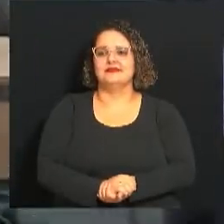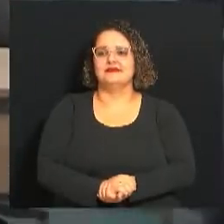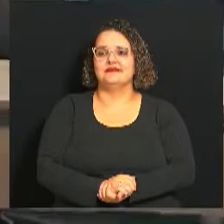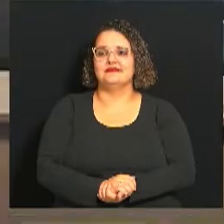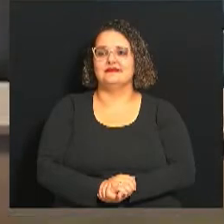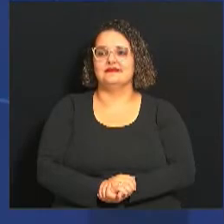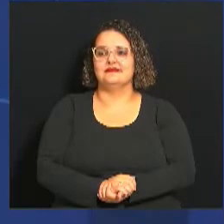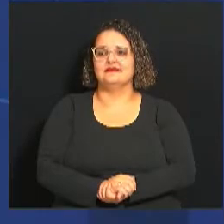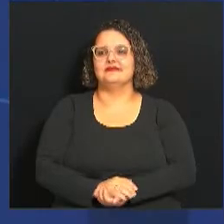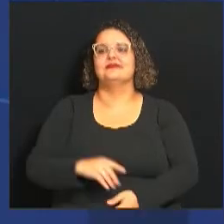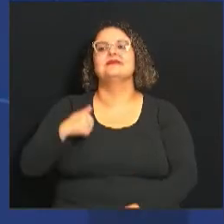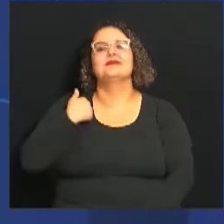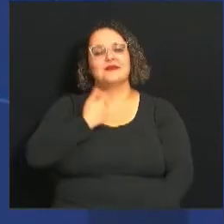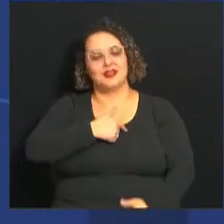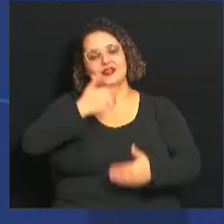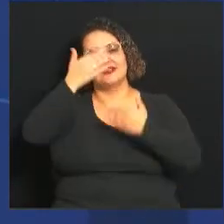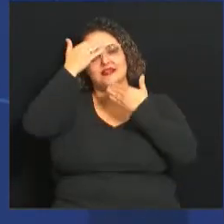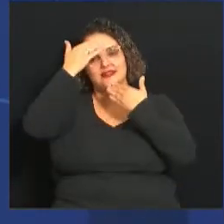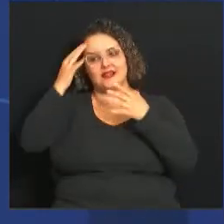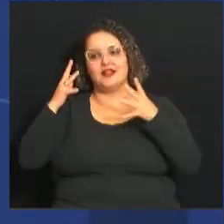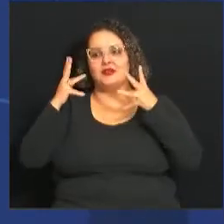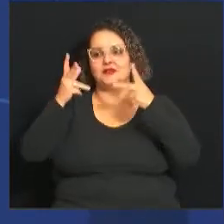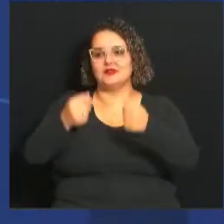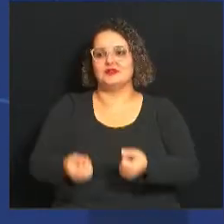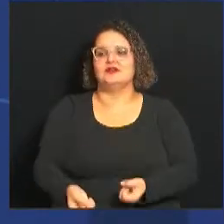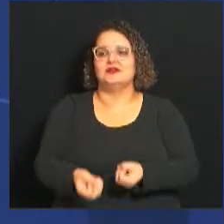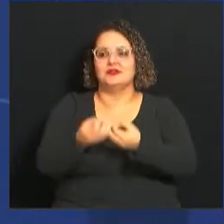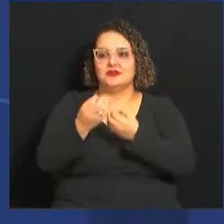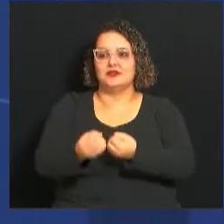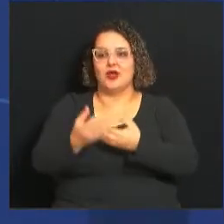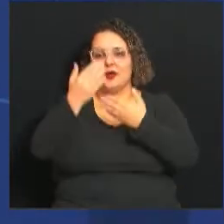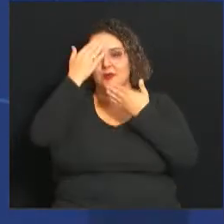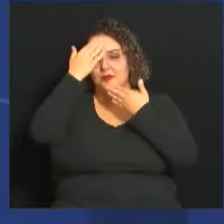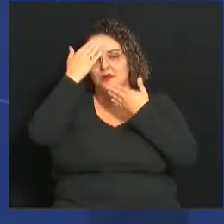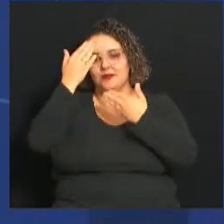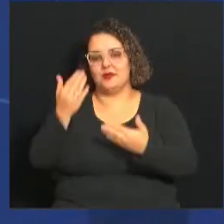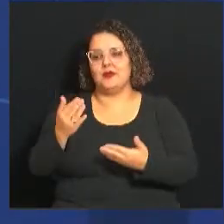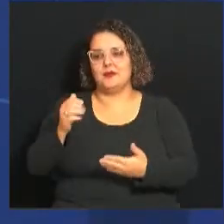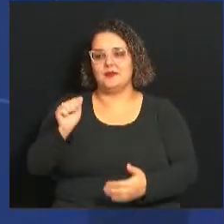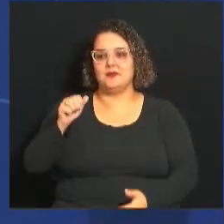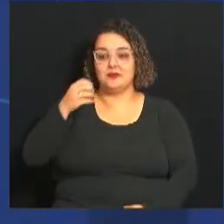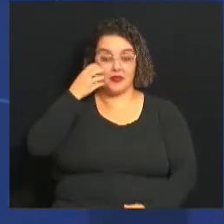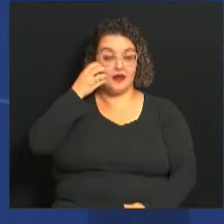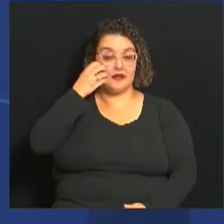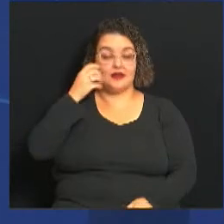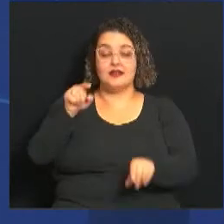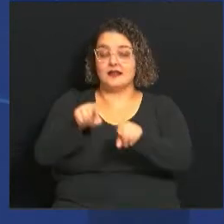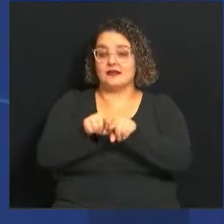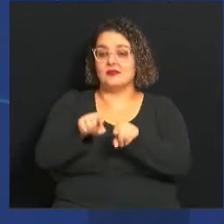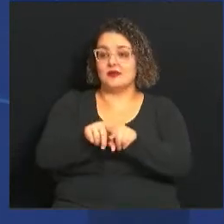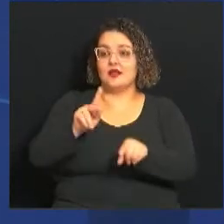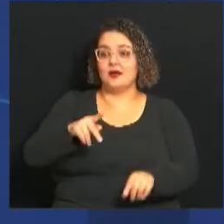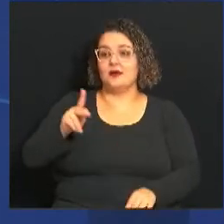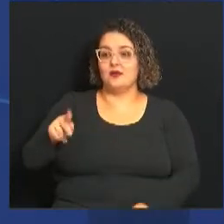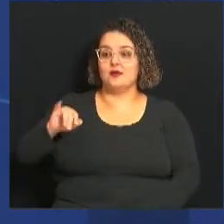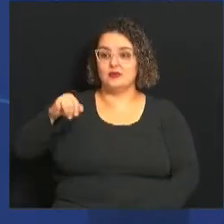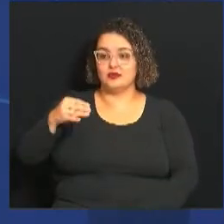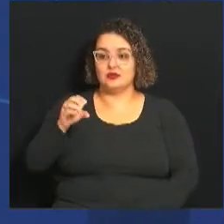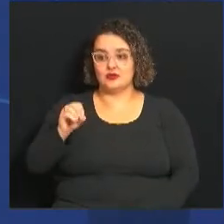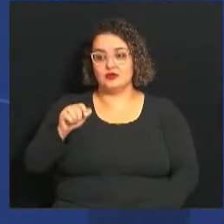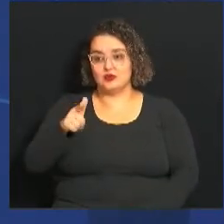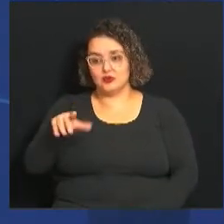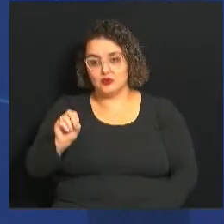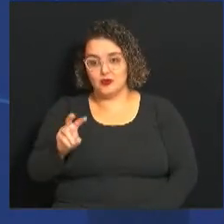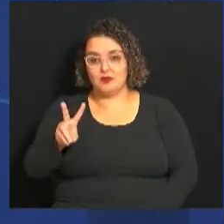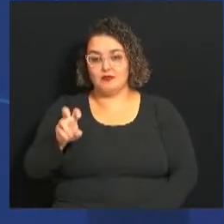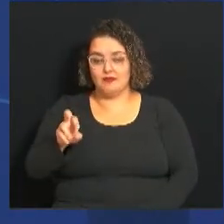Nós aqui agradecemos todas as informações. Muito obrigado, então, André Aranha, e também ao professor João Verde, né, por